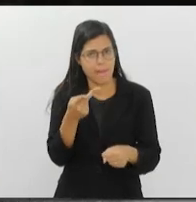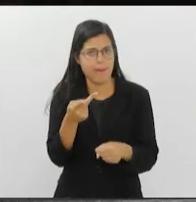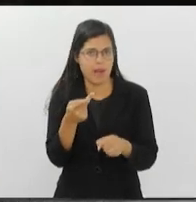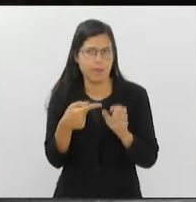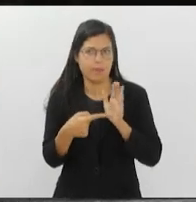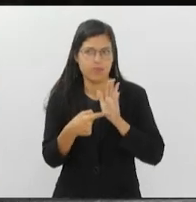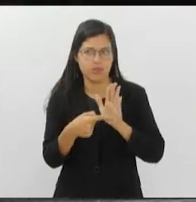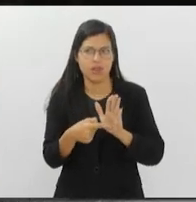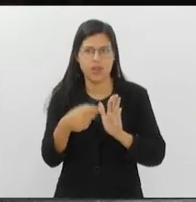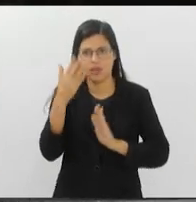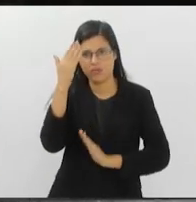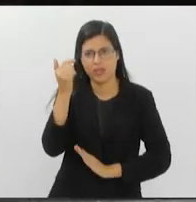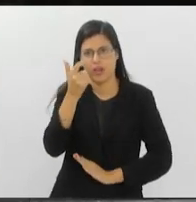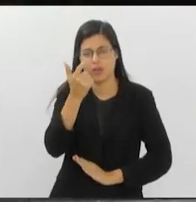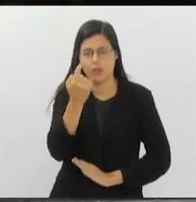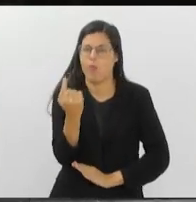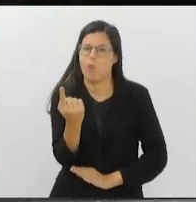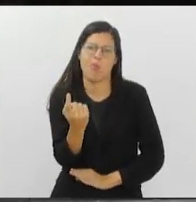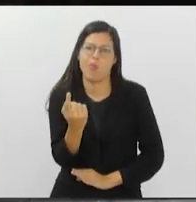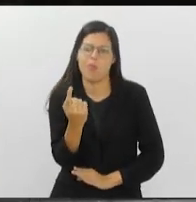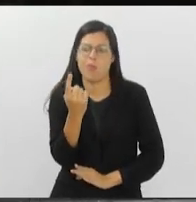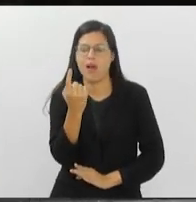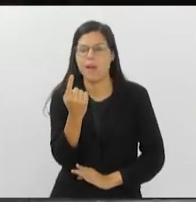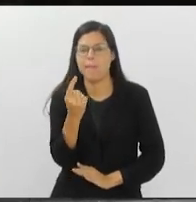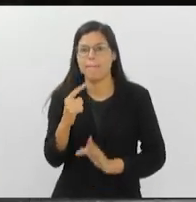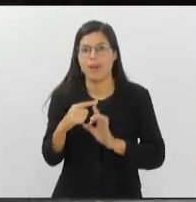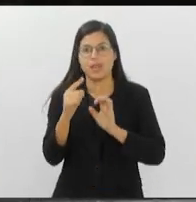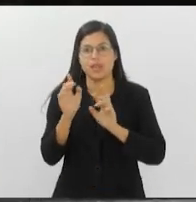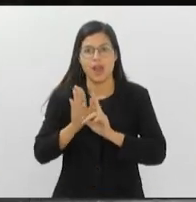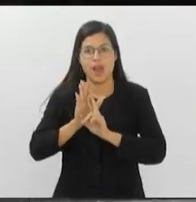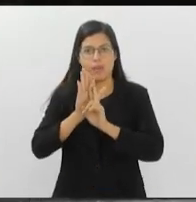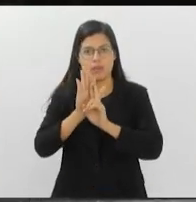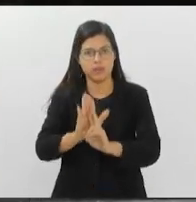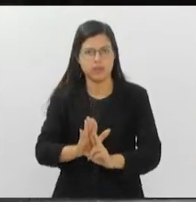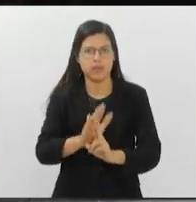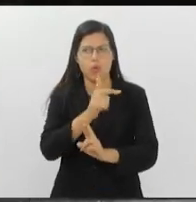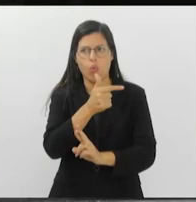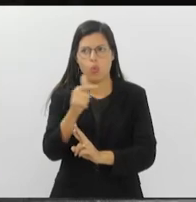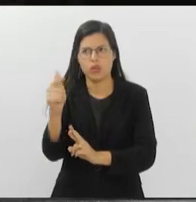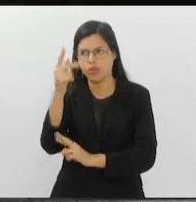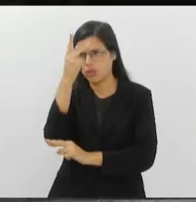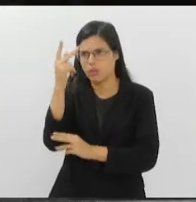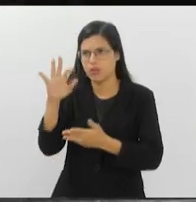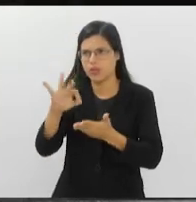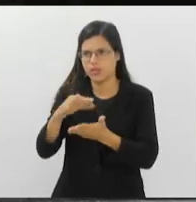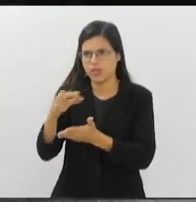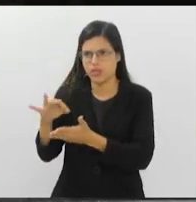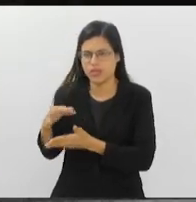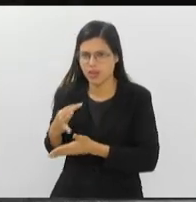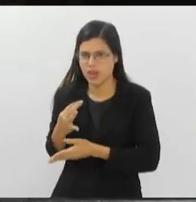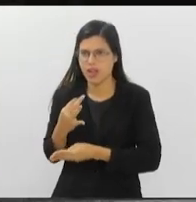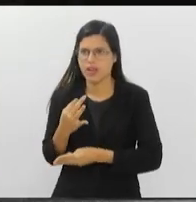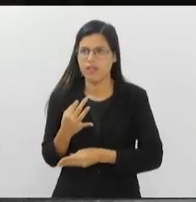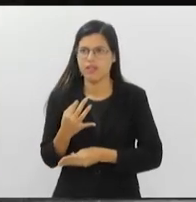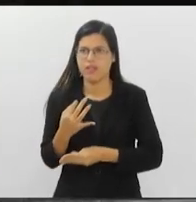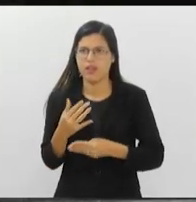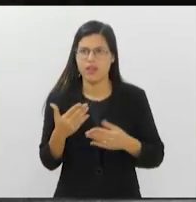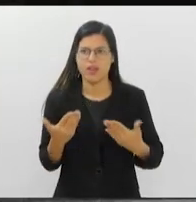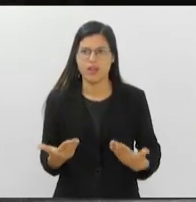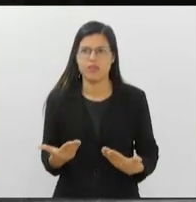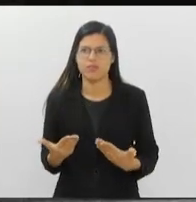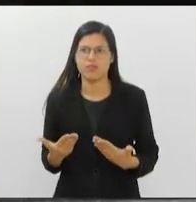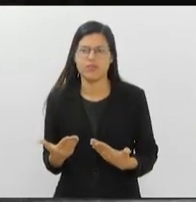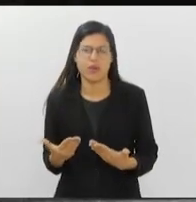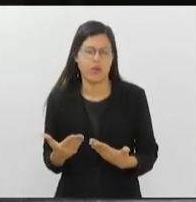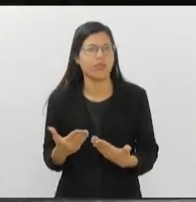uma aqui, mas eu também estou representando os tantos colegas que se inscreveram nessa mesma categoria e sentam-se